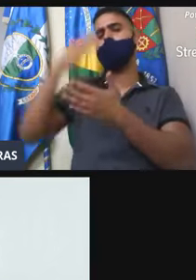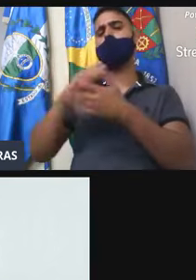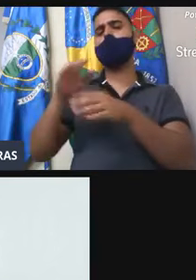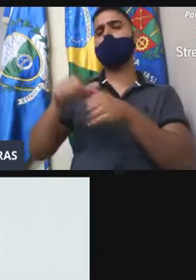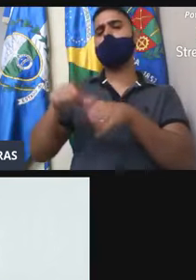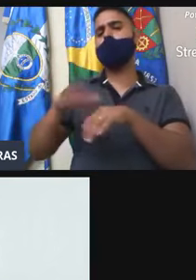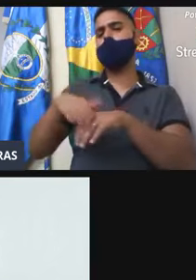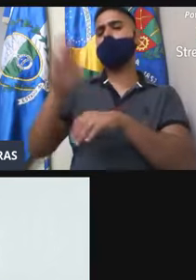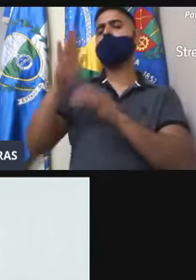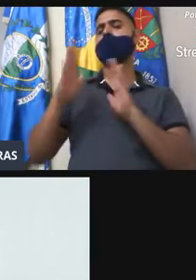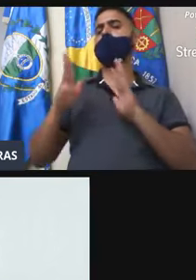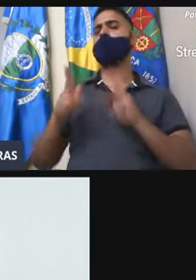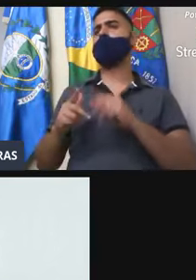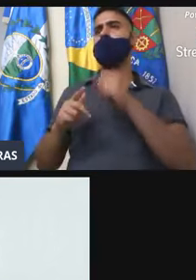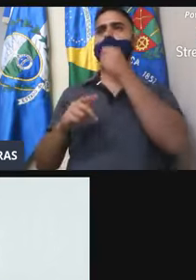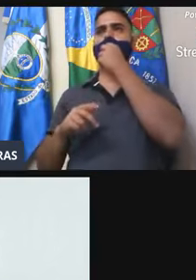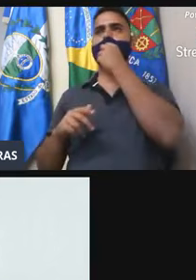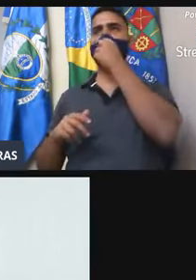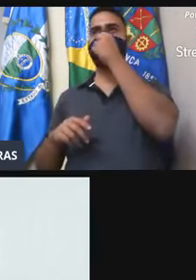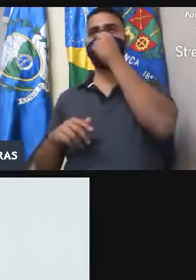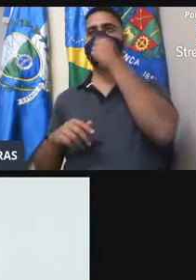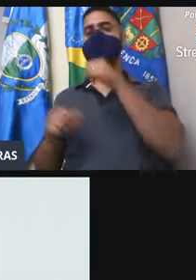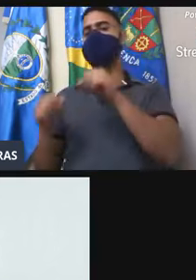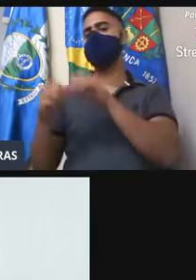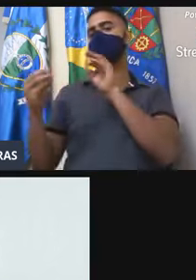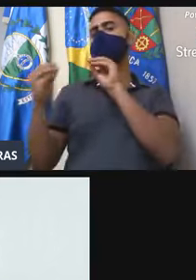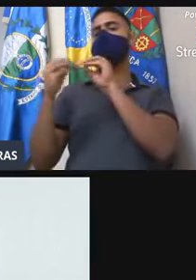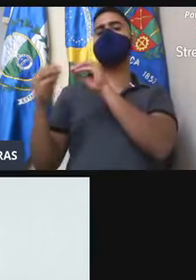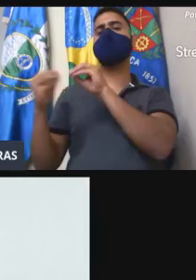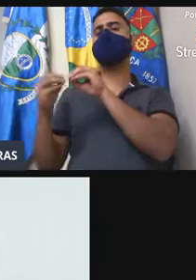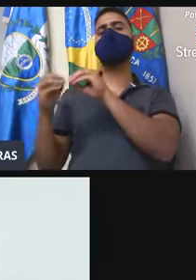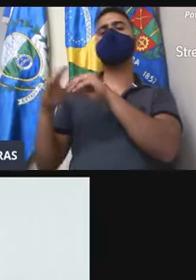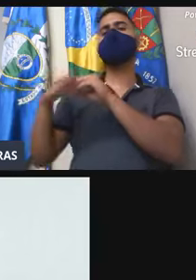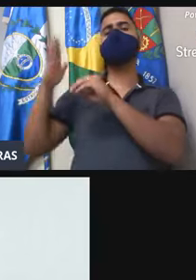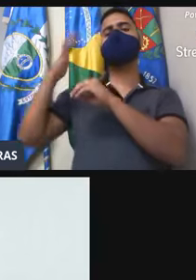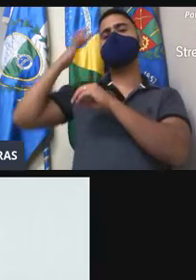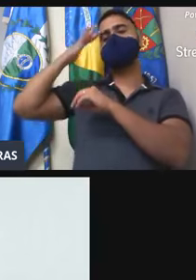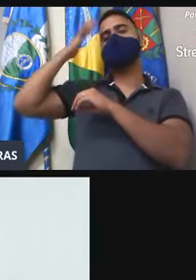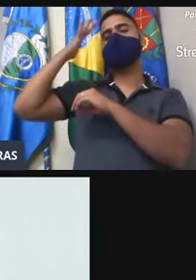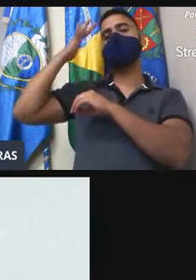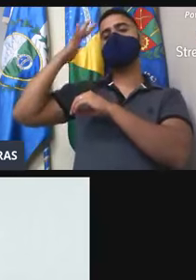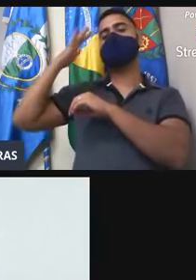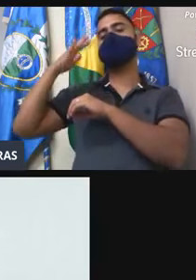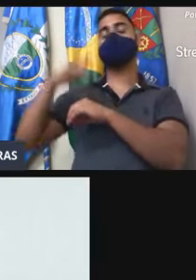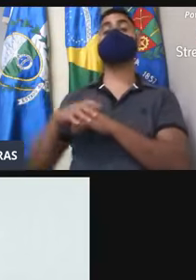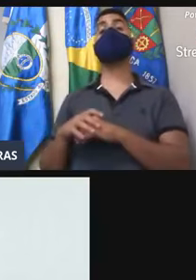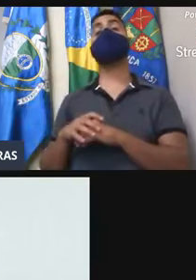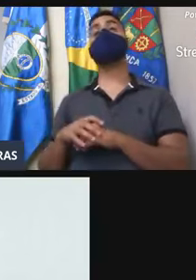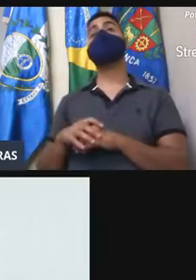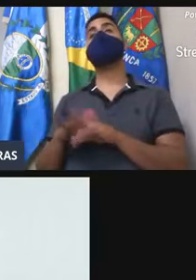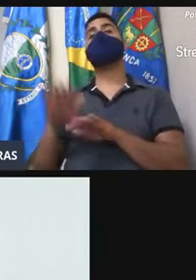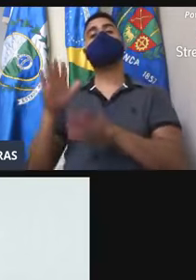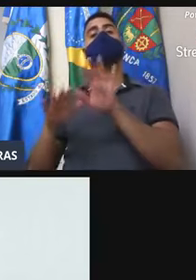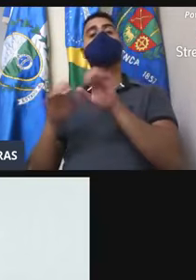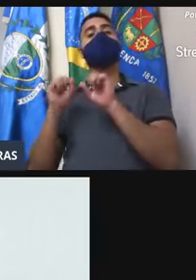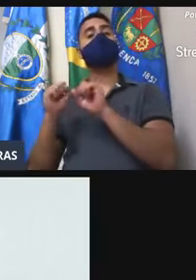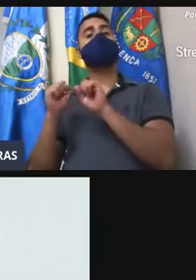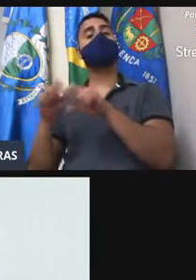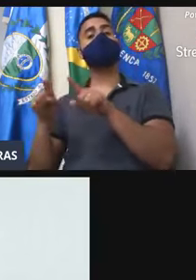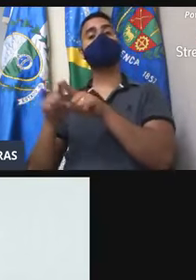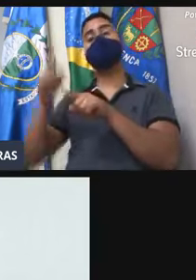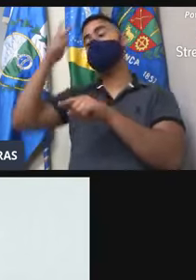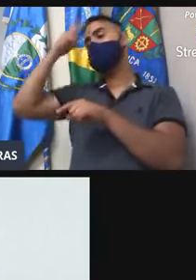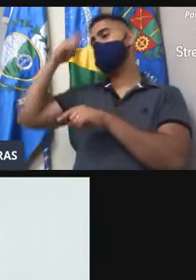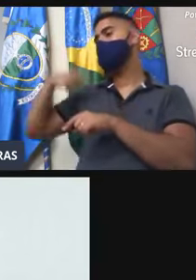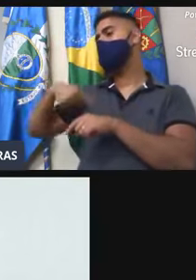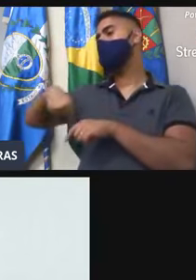limpa, porque ia ficar mais próximo, ia ter mais facilidade. Às vezes, poderia até as pessoas mesmo